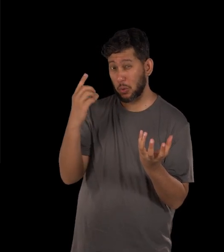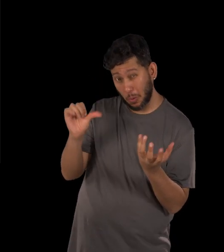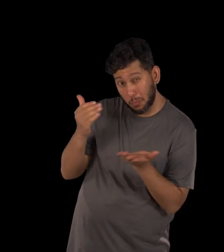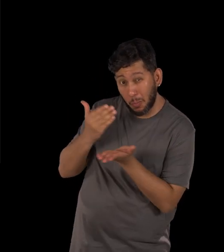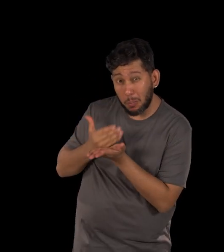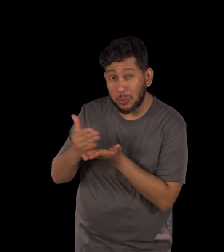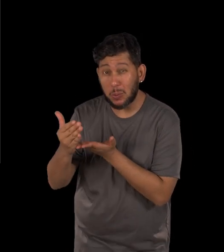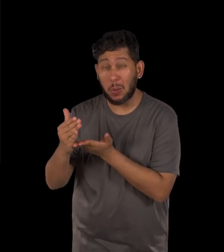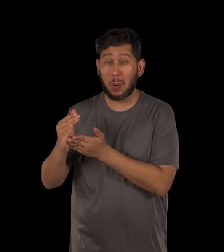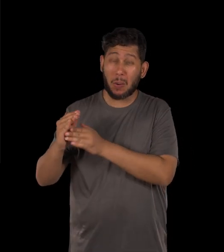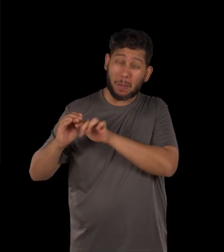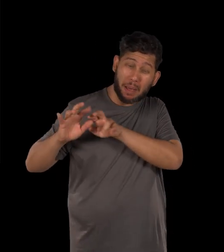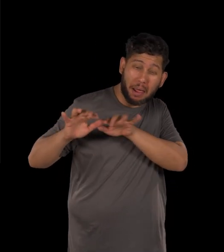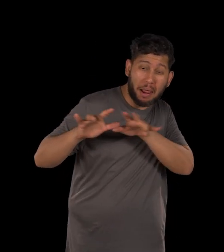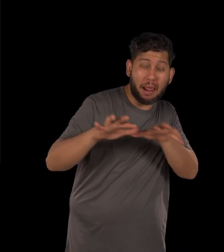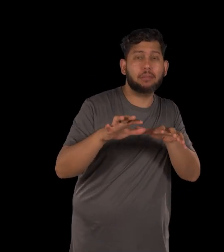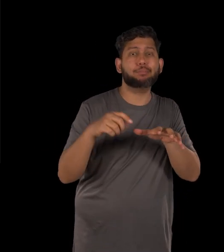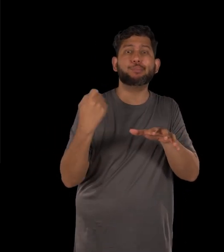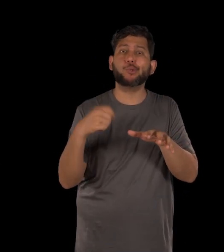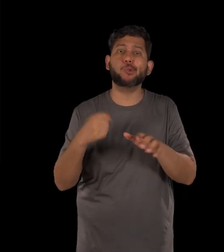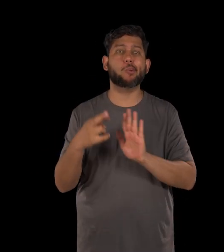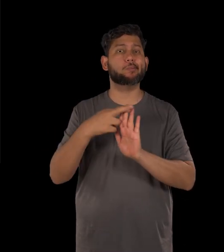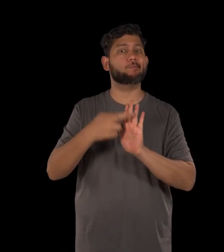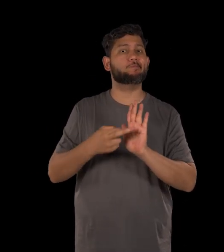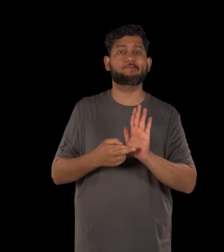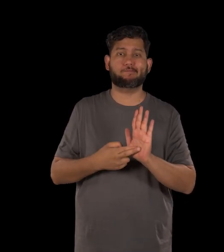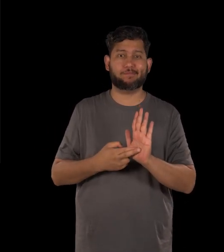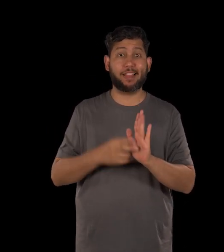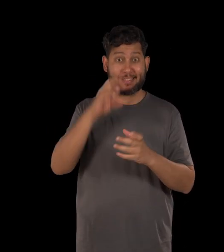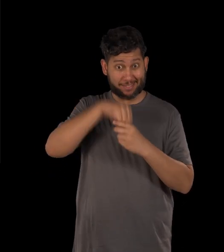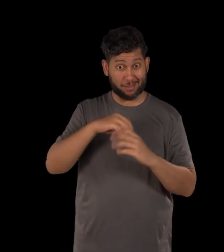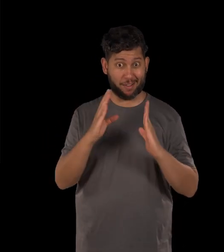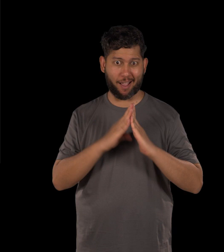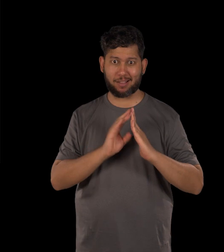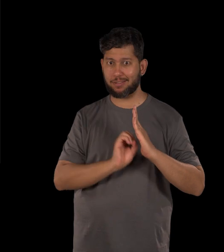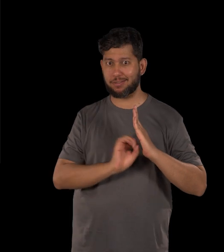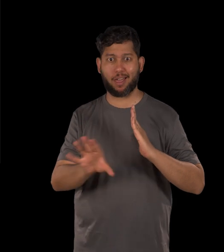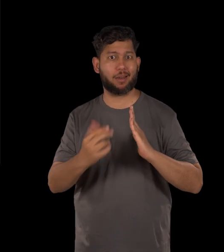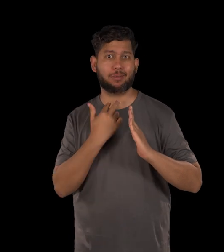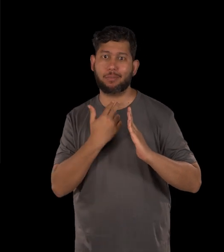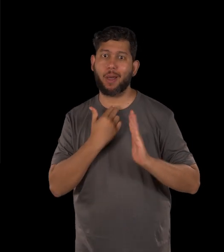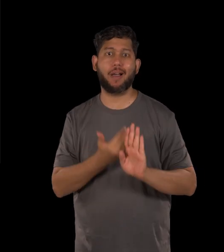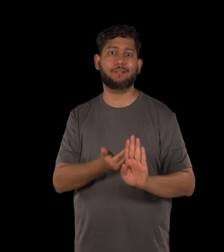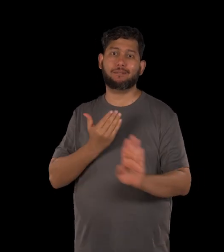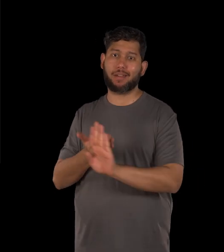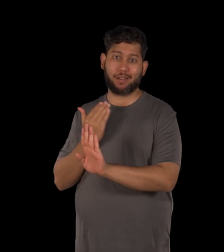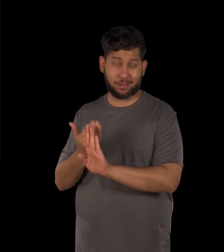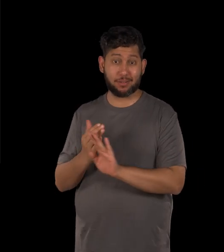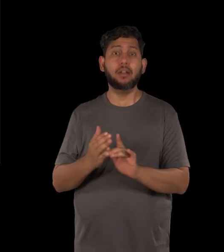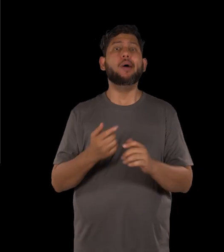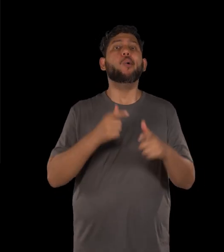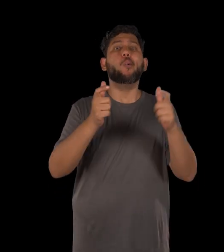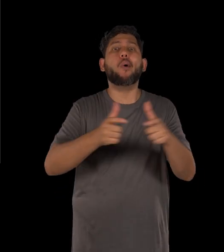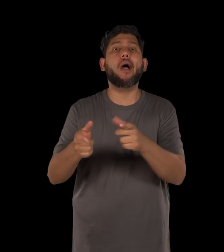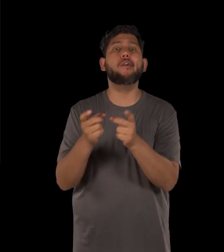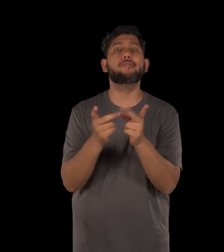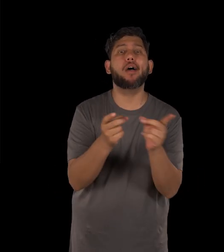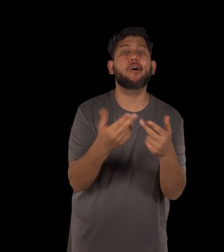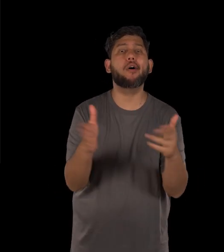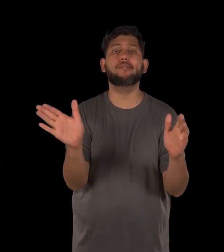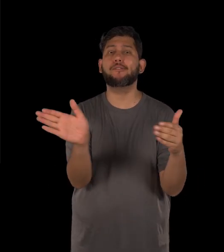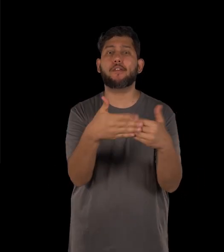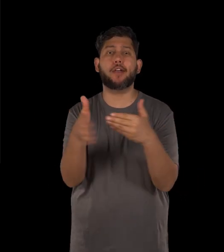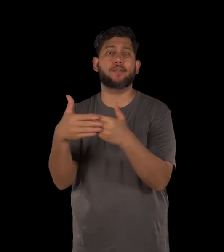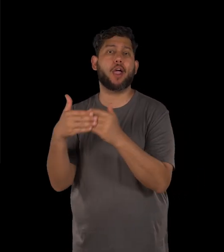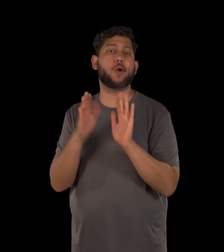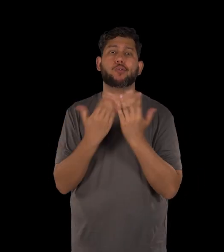e drásticas medidas tiveram que ser tomadas, como a quarentena obrigatória e o fechamento do comércio e de instituições não